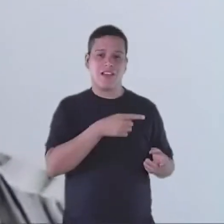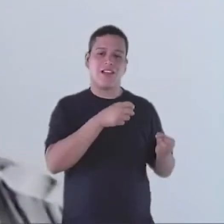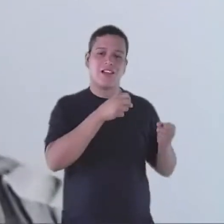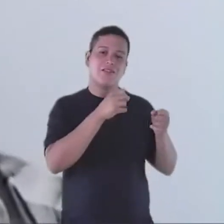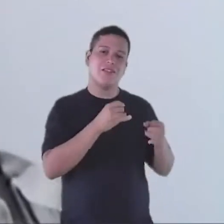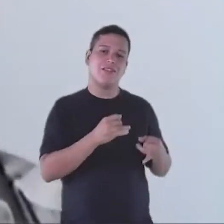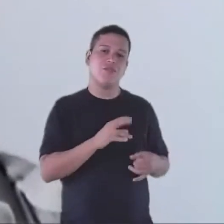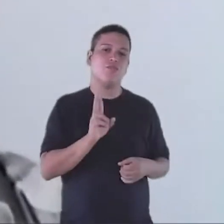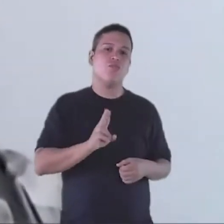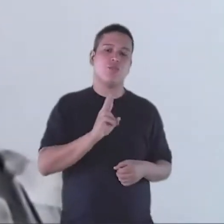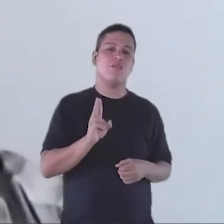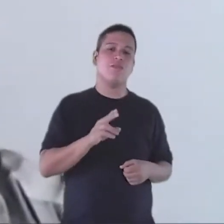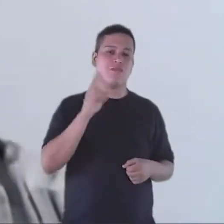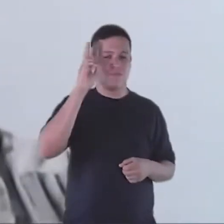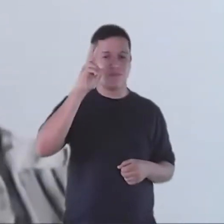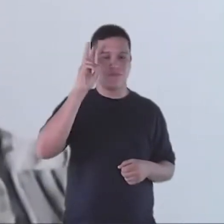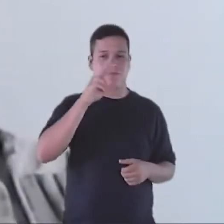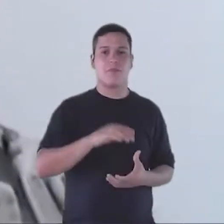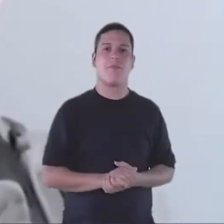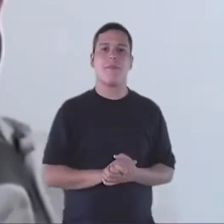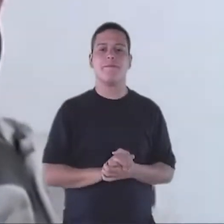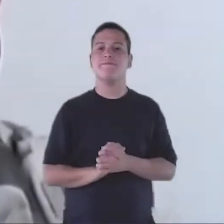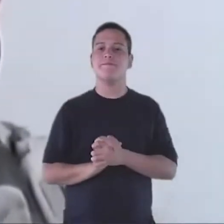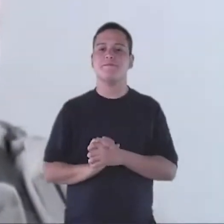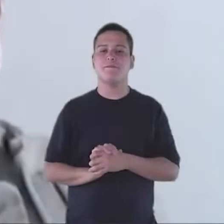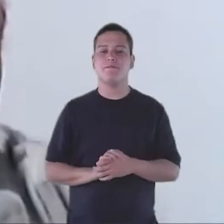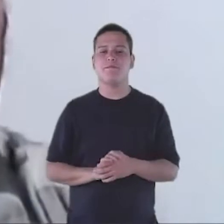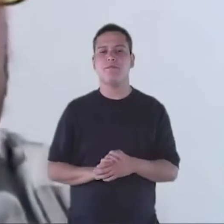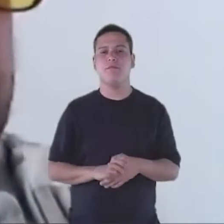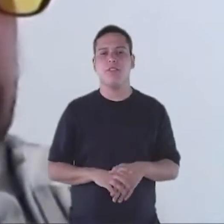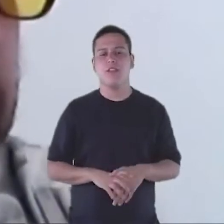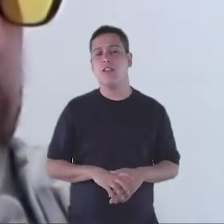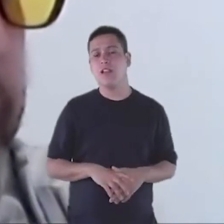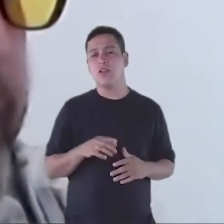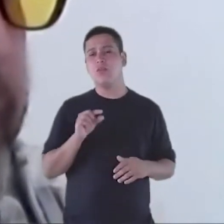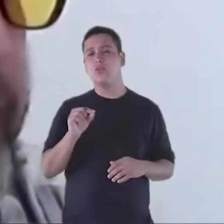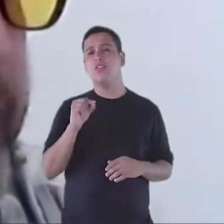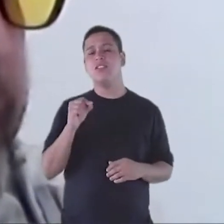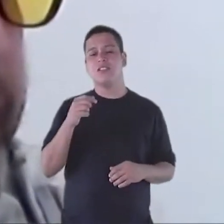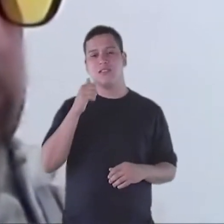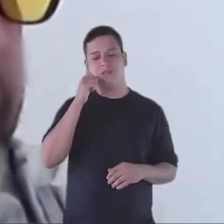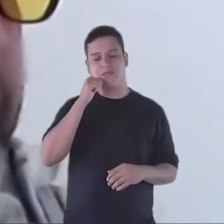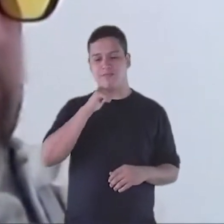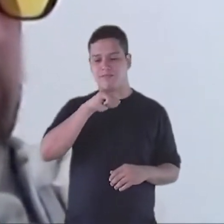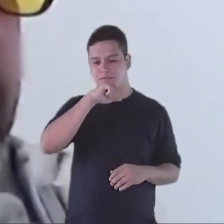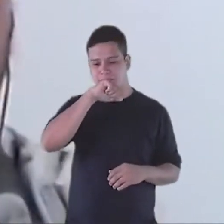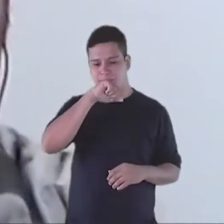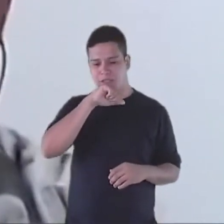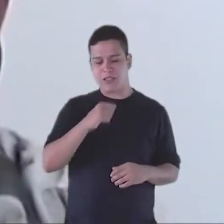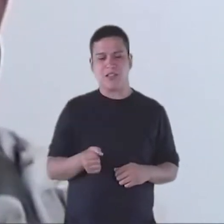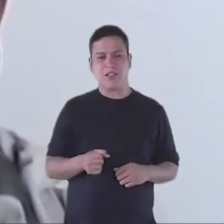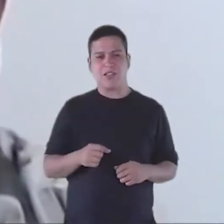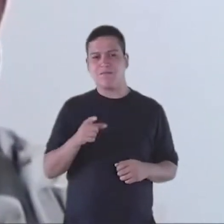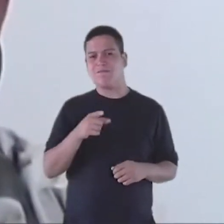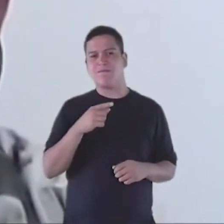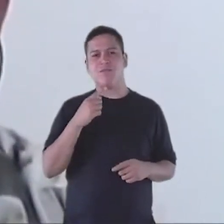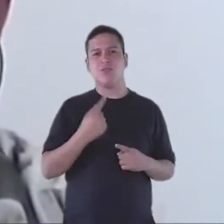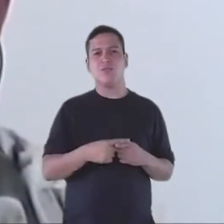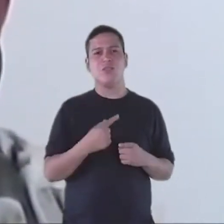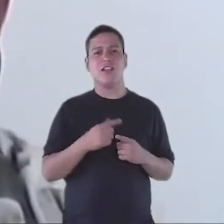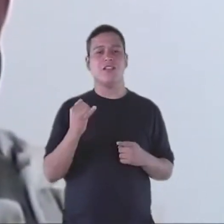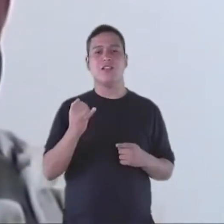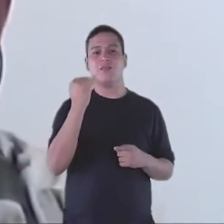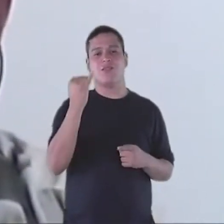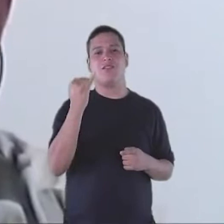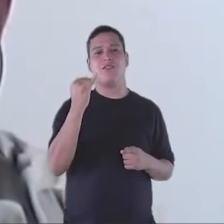O que que a minha mãe me fez de especial? Não me deixou